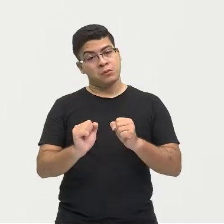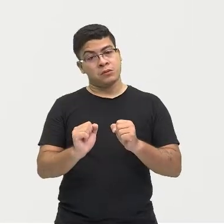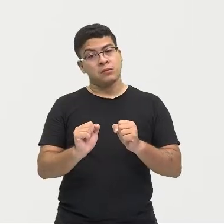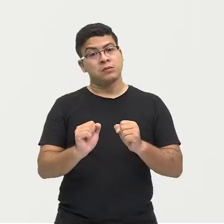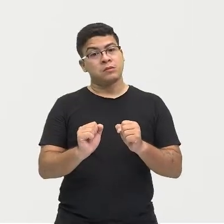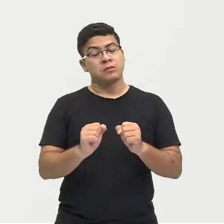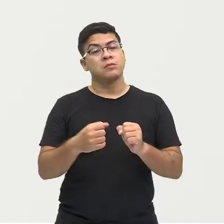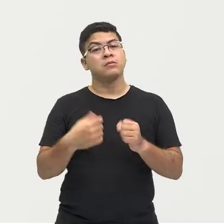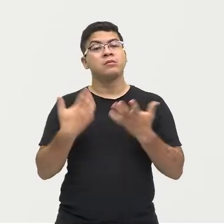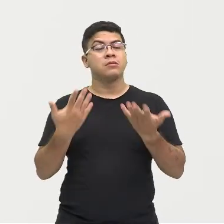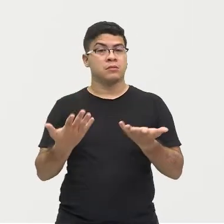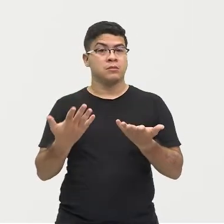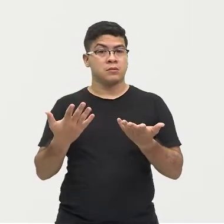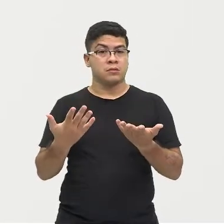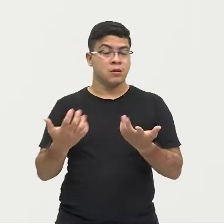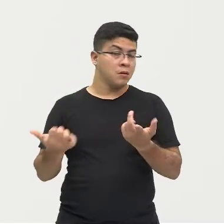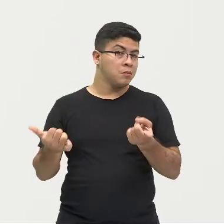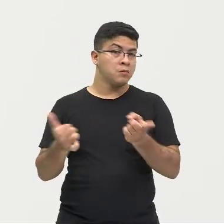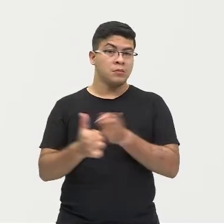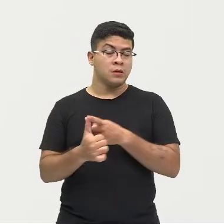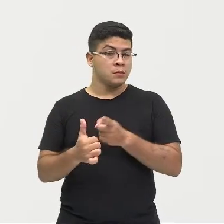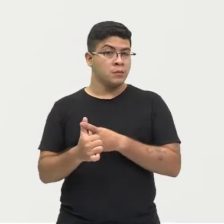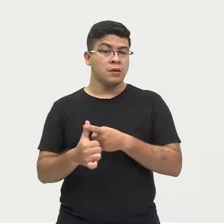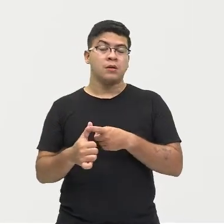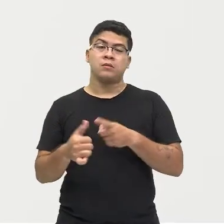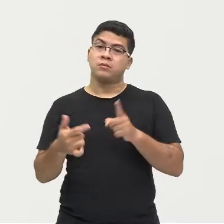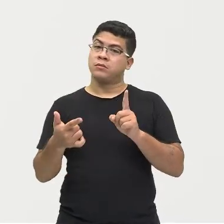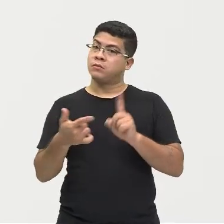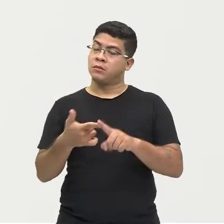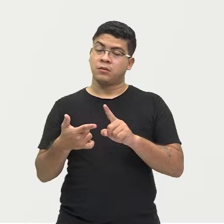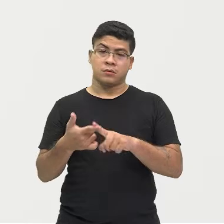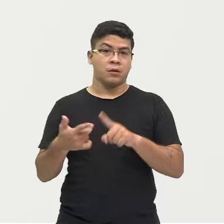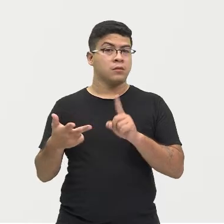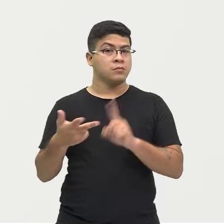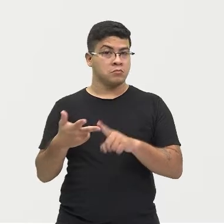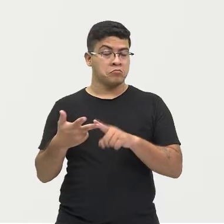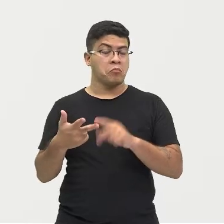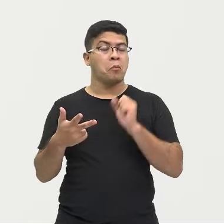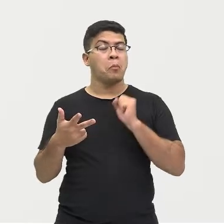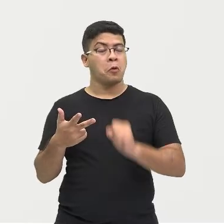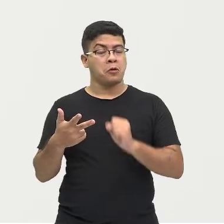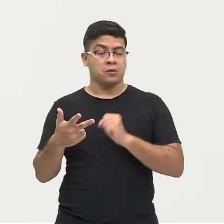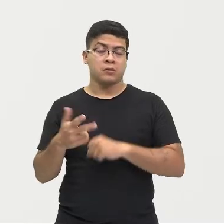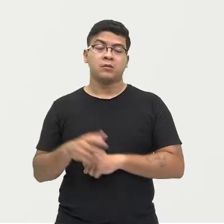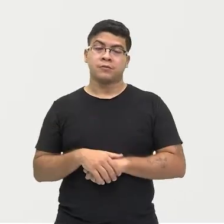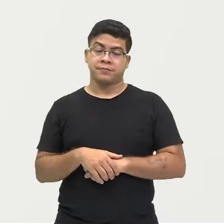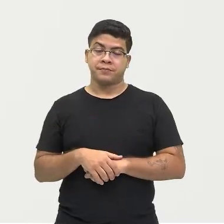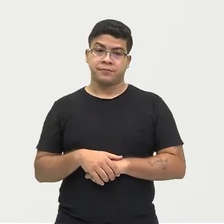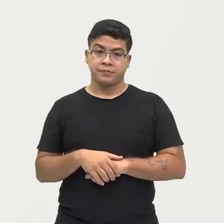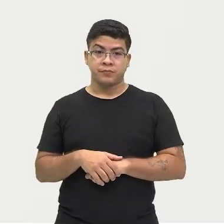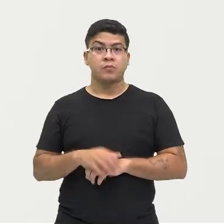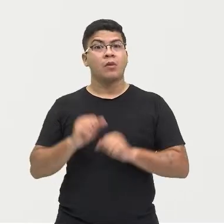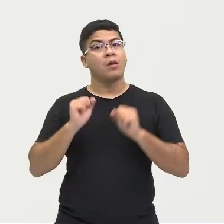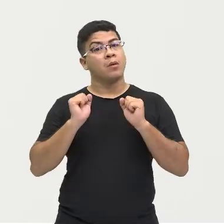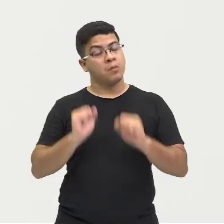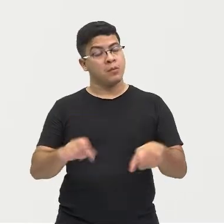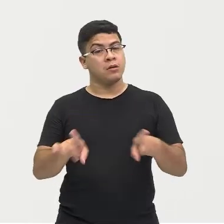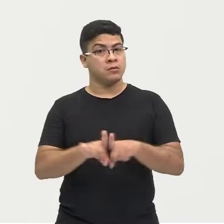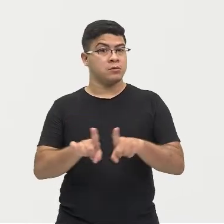classificadas em aminas primárias, secundárias ou terciárias, podem ser classificadas em aminas